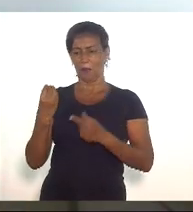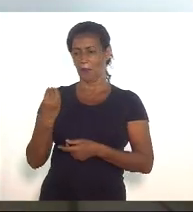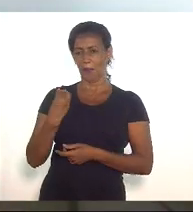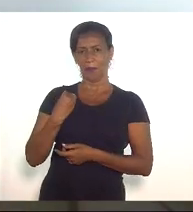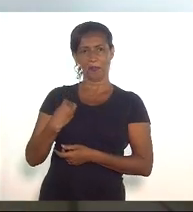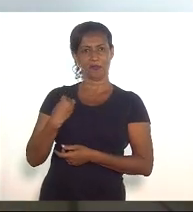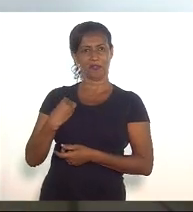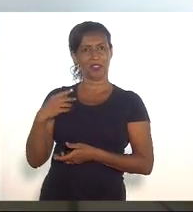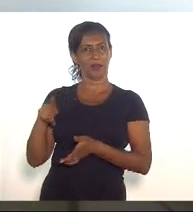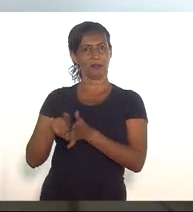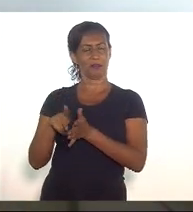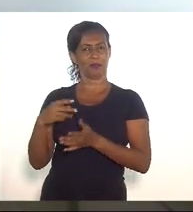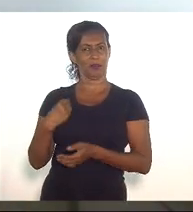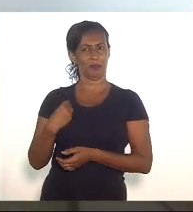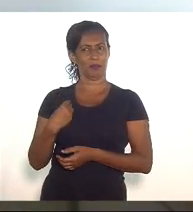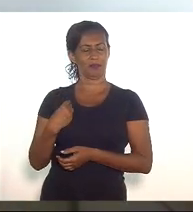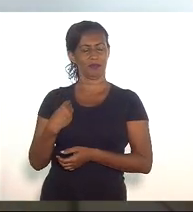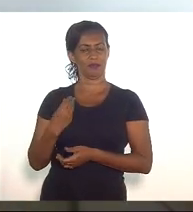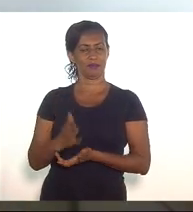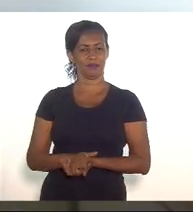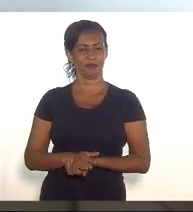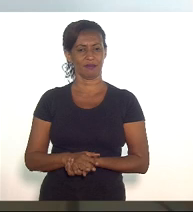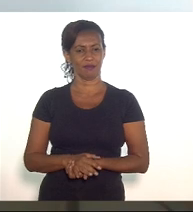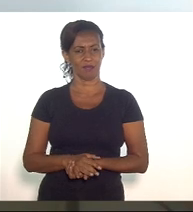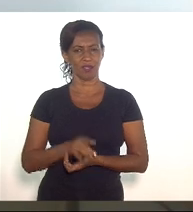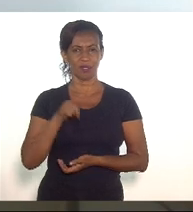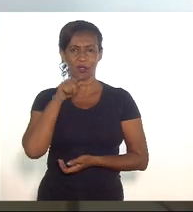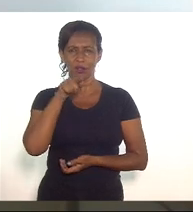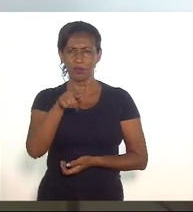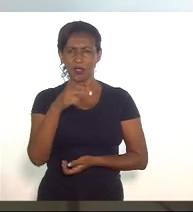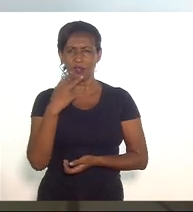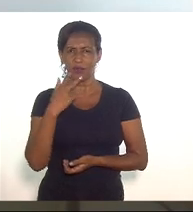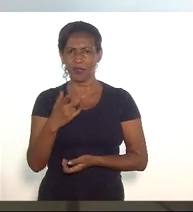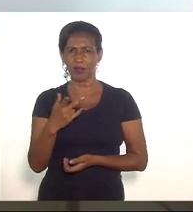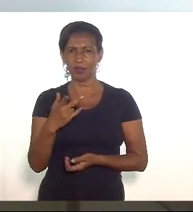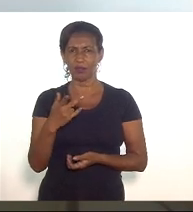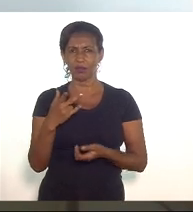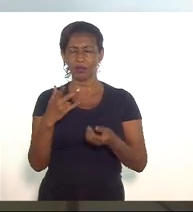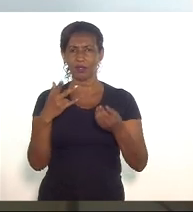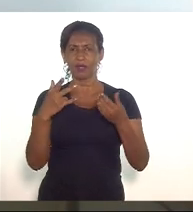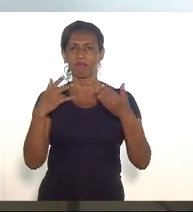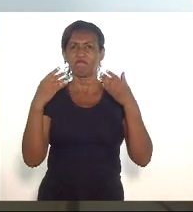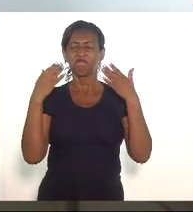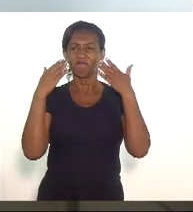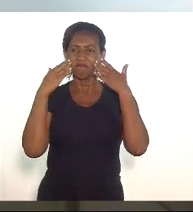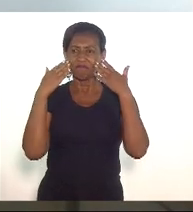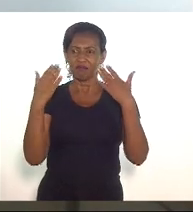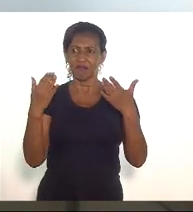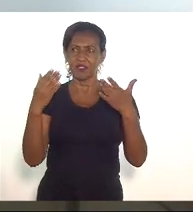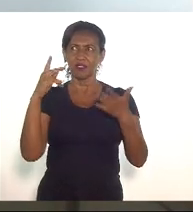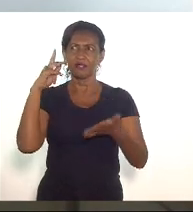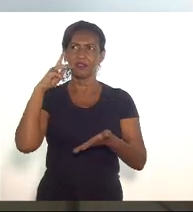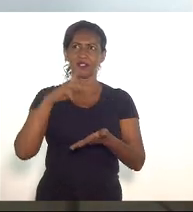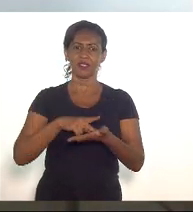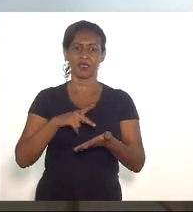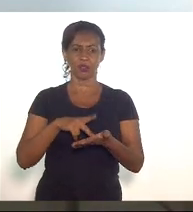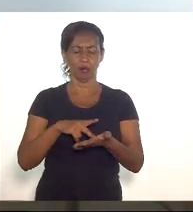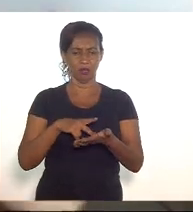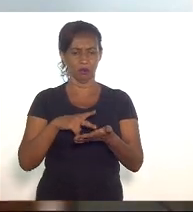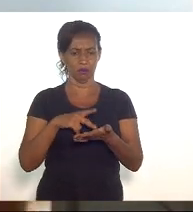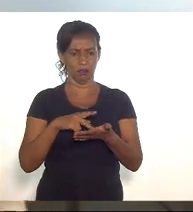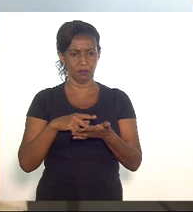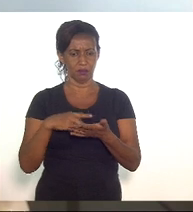compartimento. E o que o senhor falou é a pura expressão da verdade. O que a gente